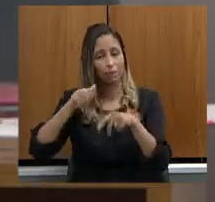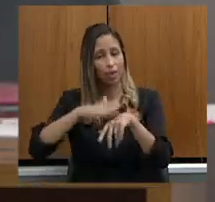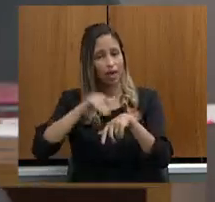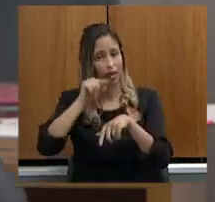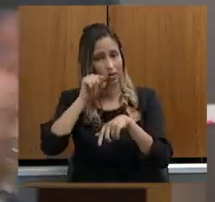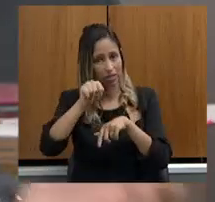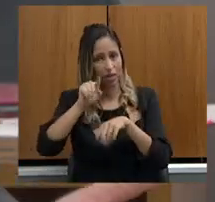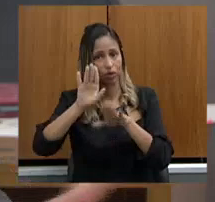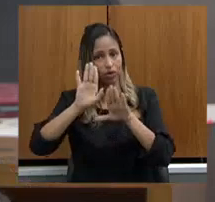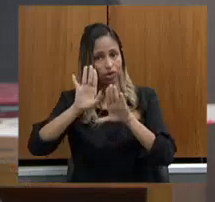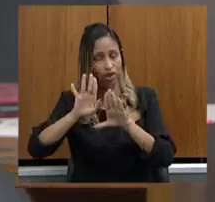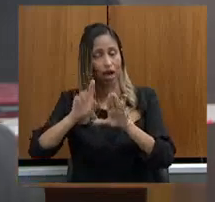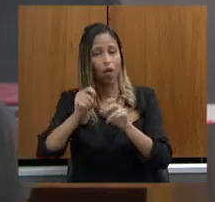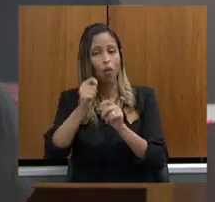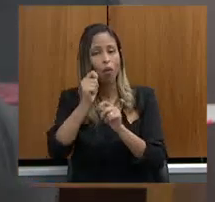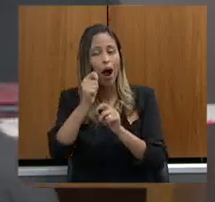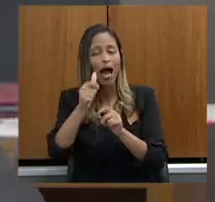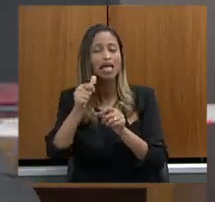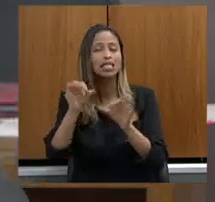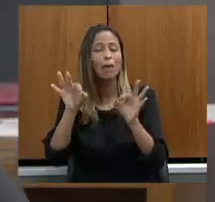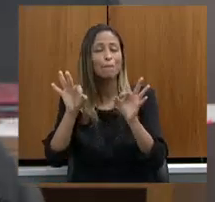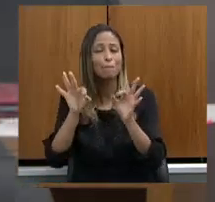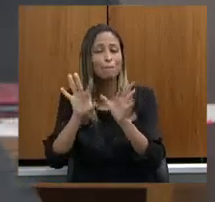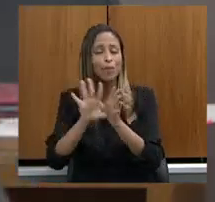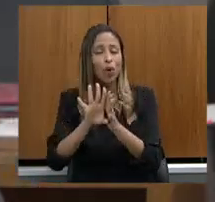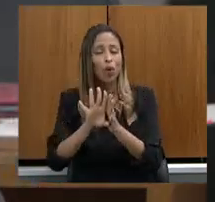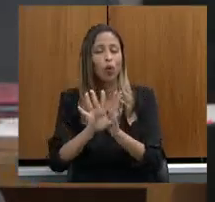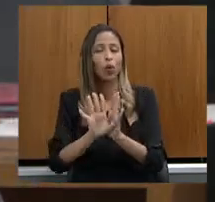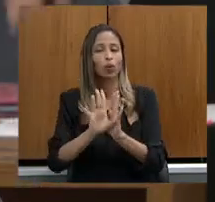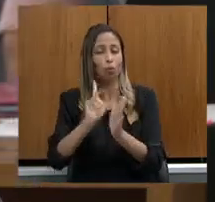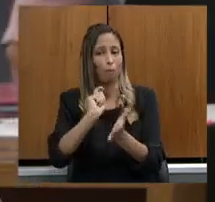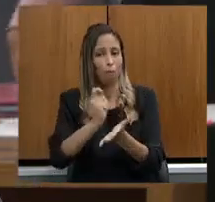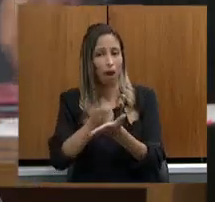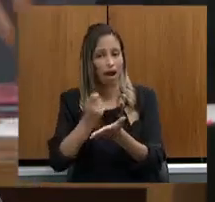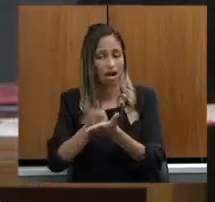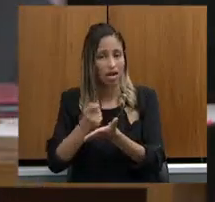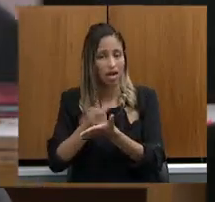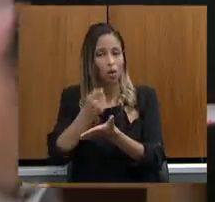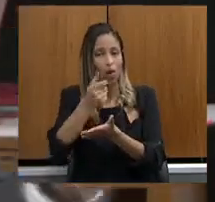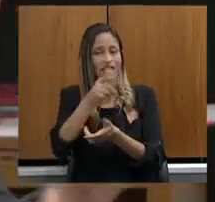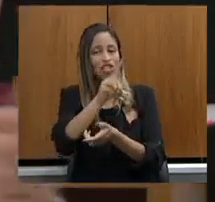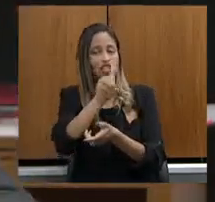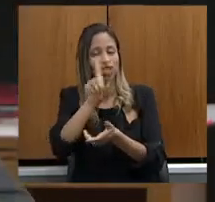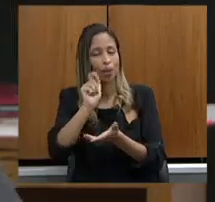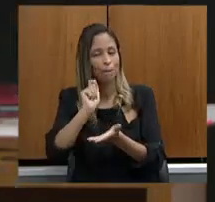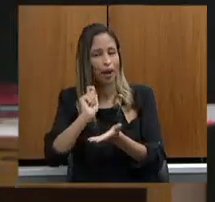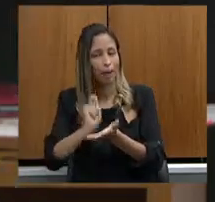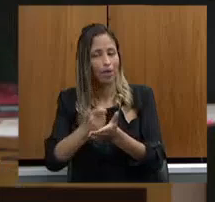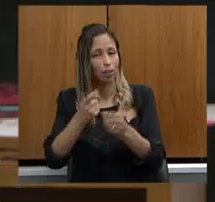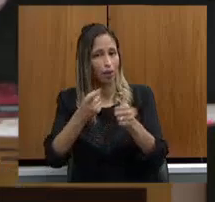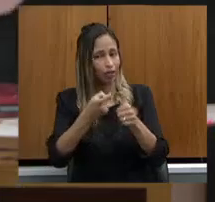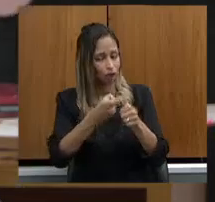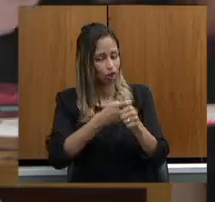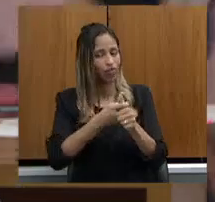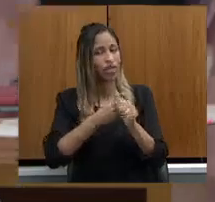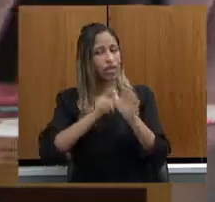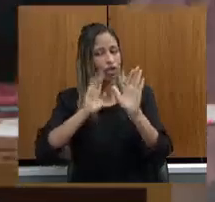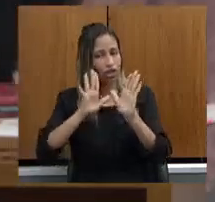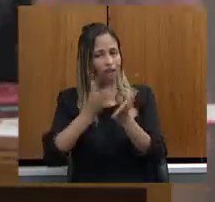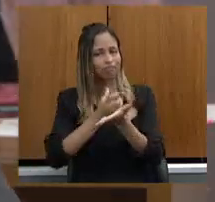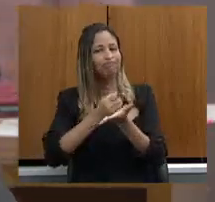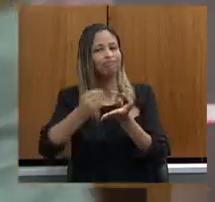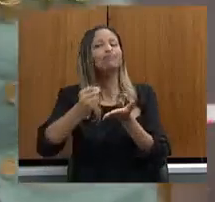já estamos pré de quitar essa dívida né Já estamos até quase que em dia já com os nossos seguidores mais uma dívida que o governo do estado